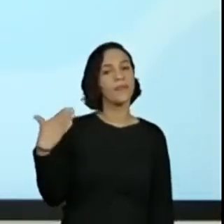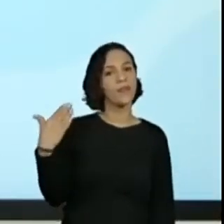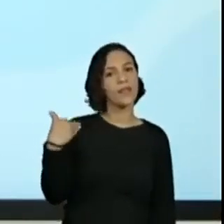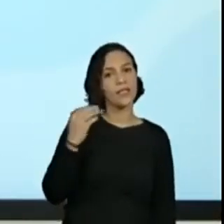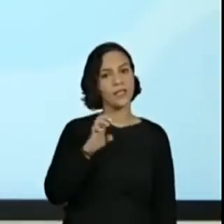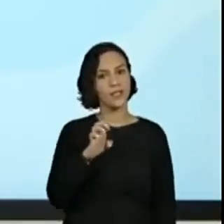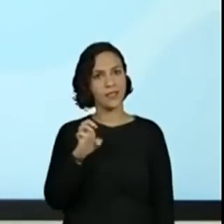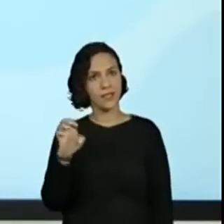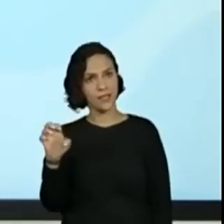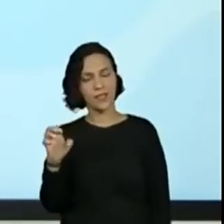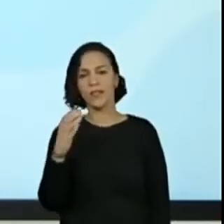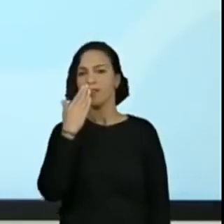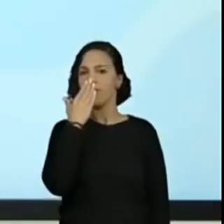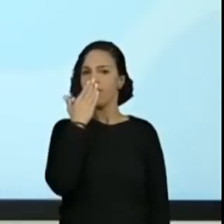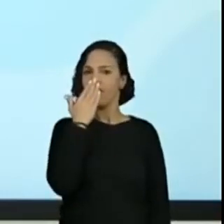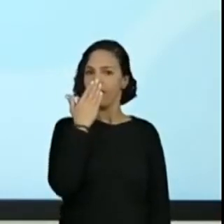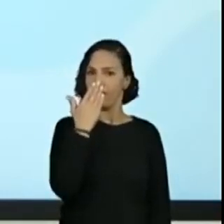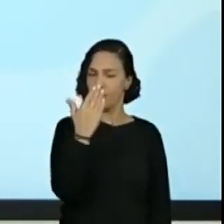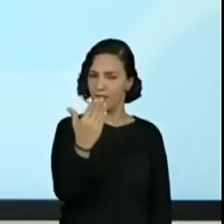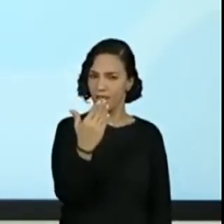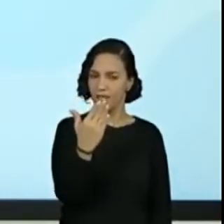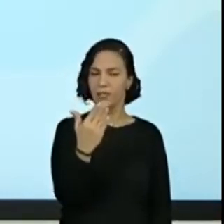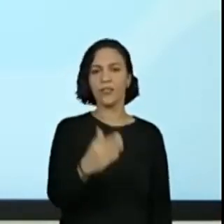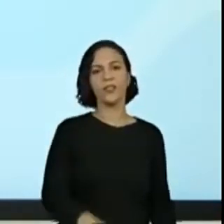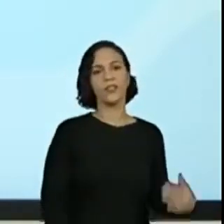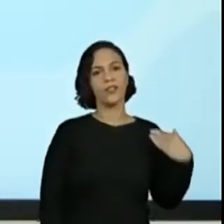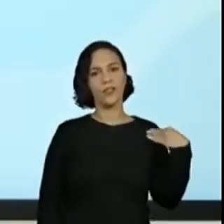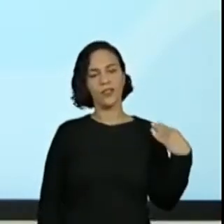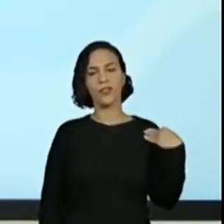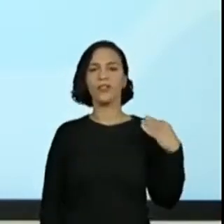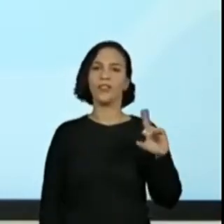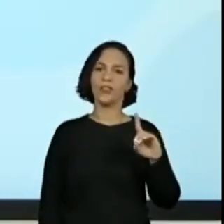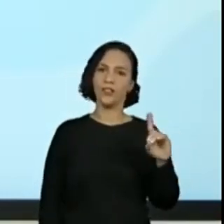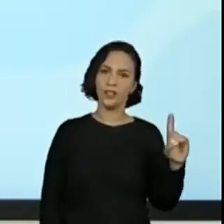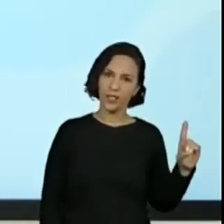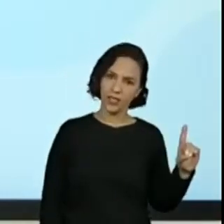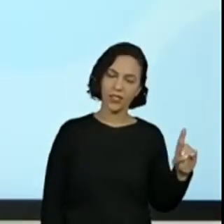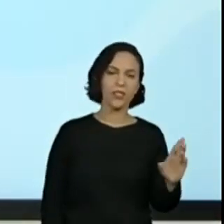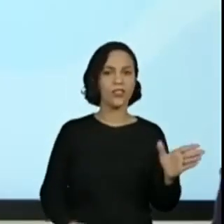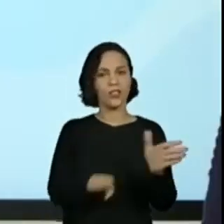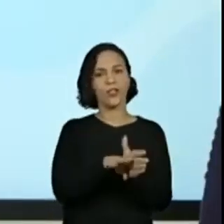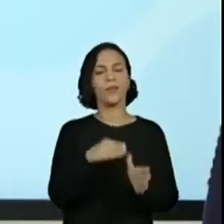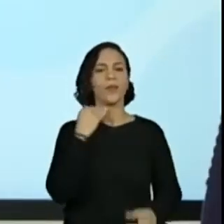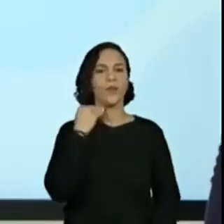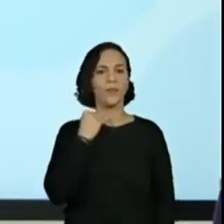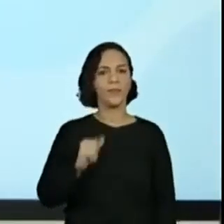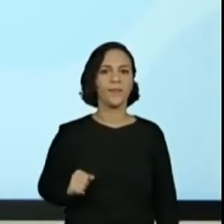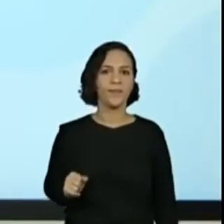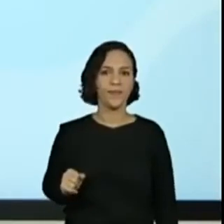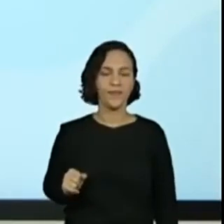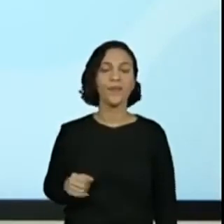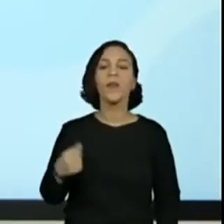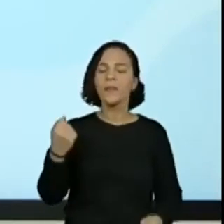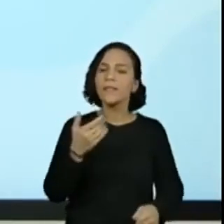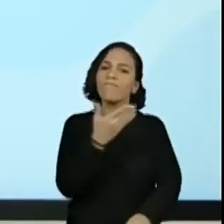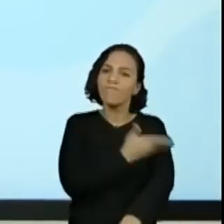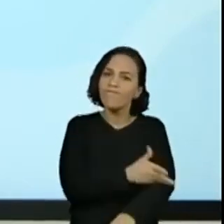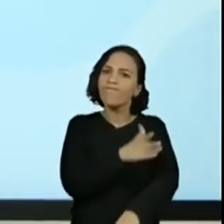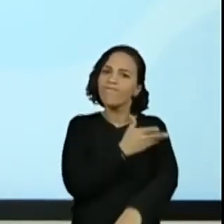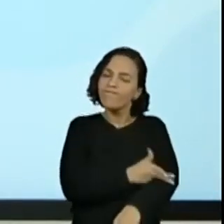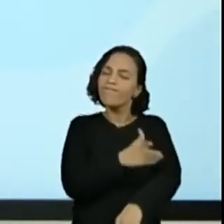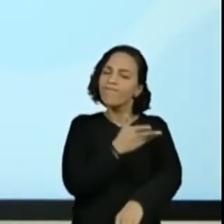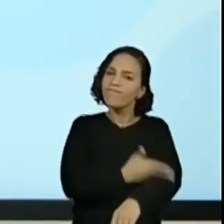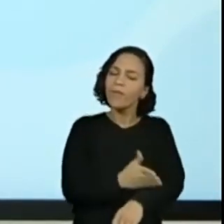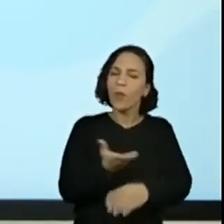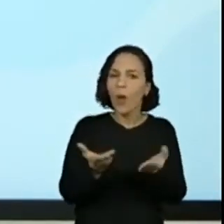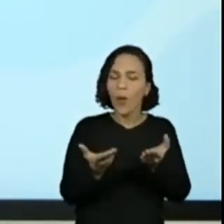Esquerda, em frente, direita e chegou no banco. A brincadeira é essa mesmo, criançada. E treinando direita,